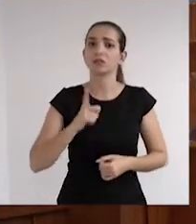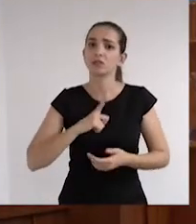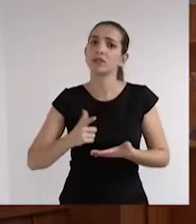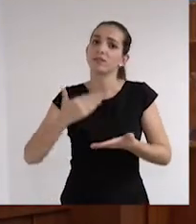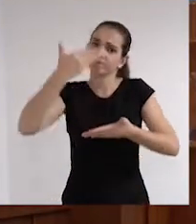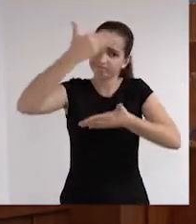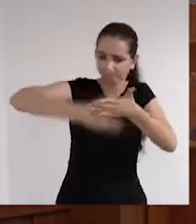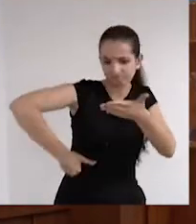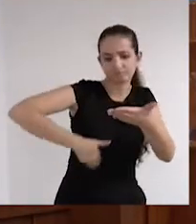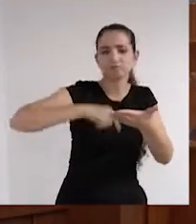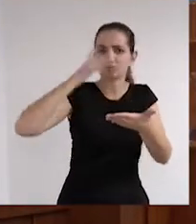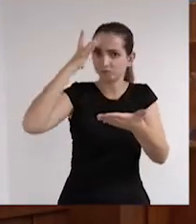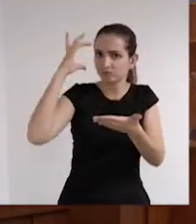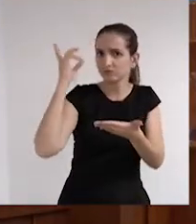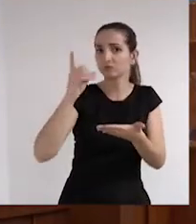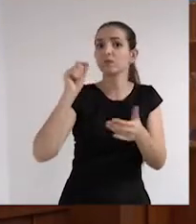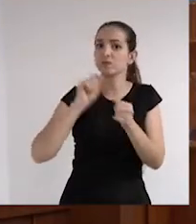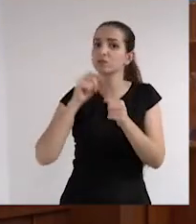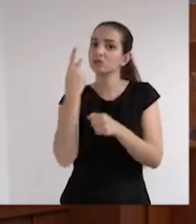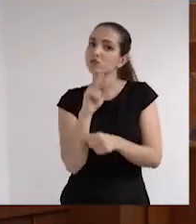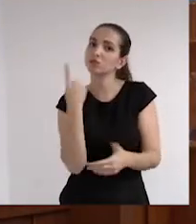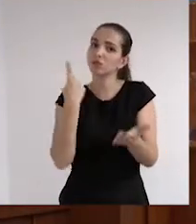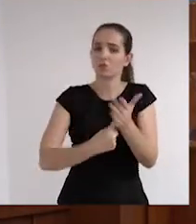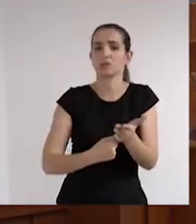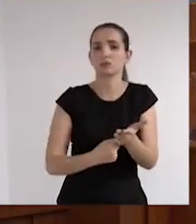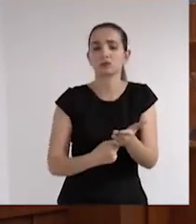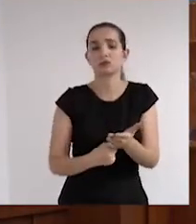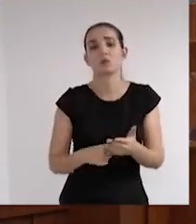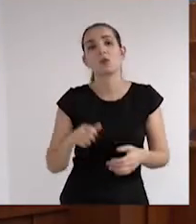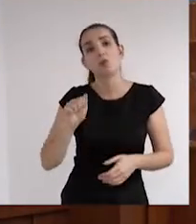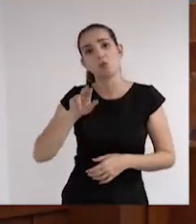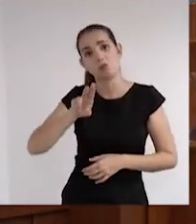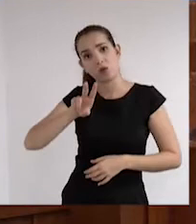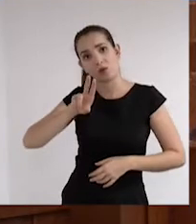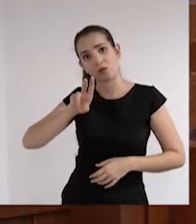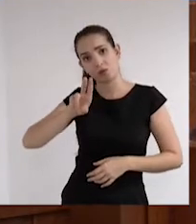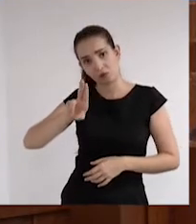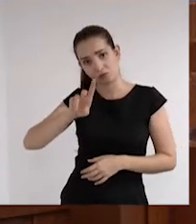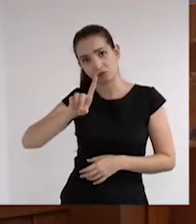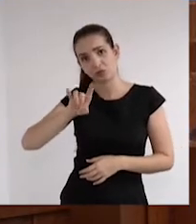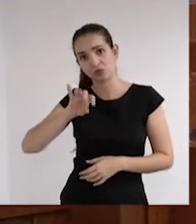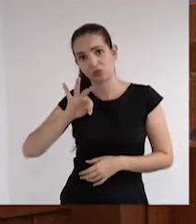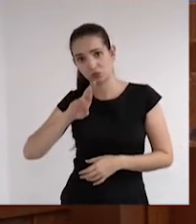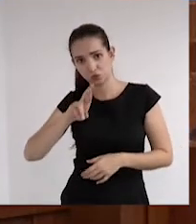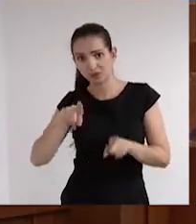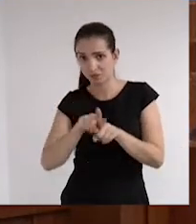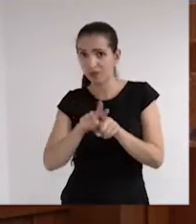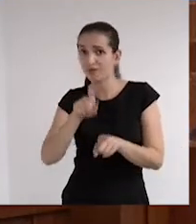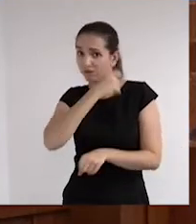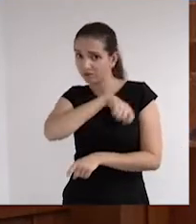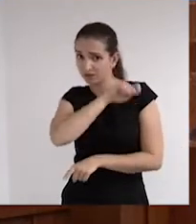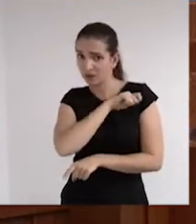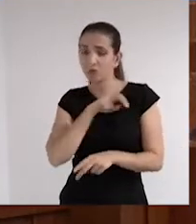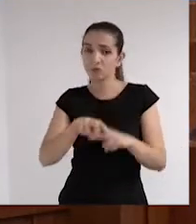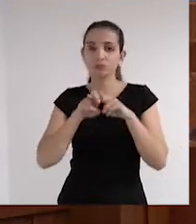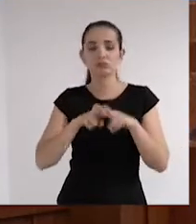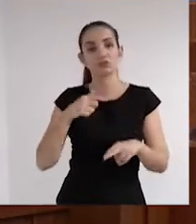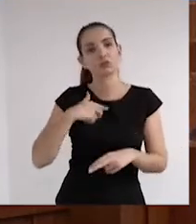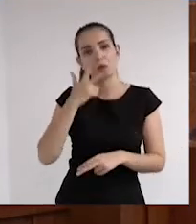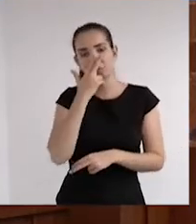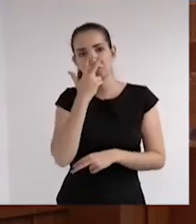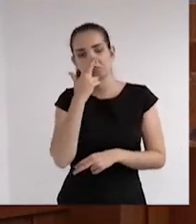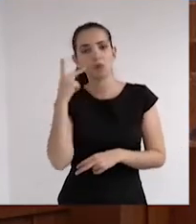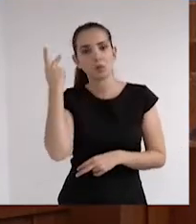que vai lá fazer a sua obrigação. Tanto o auditor quanto o fiscal. Então, me parece uma política